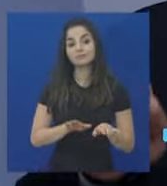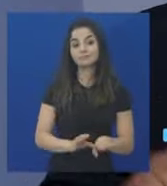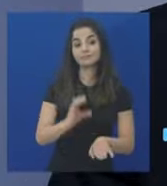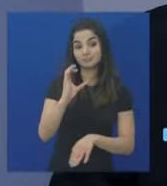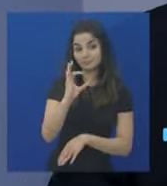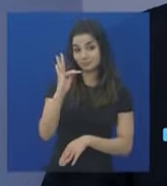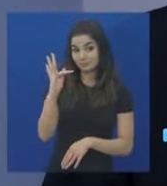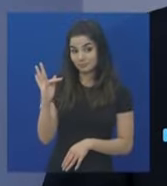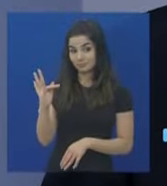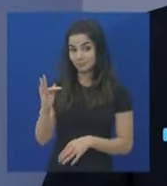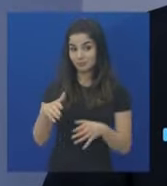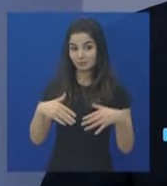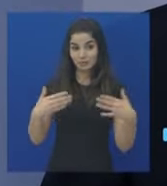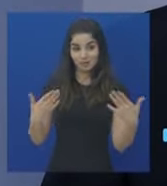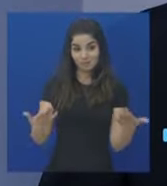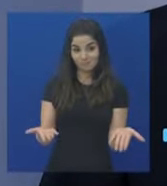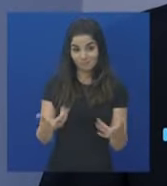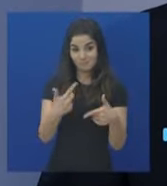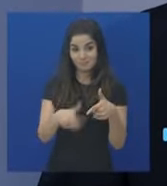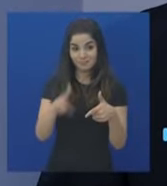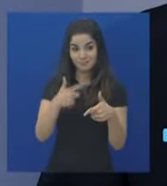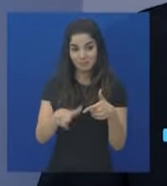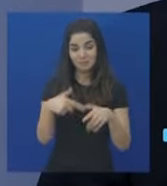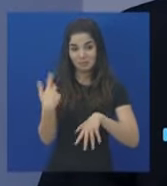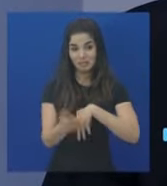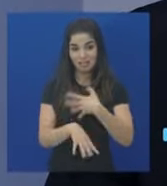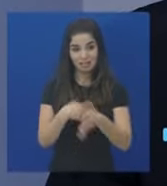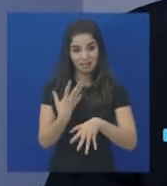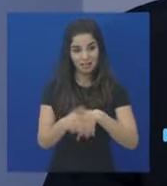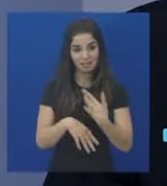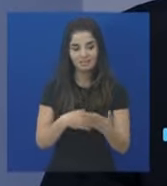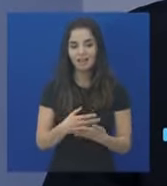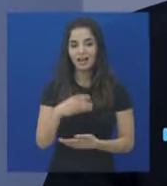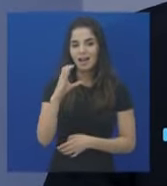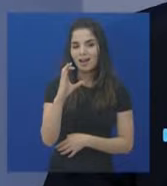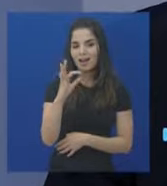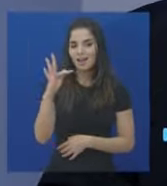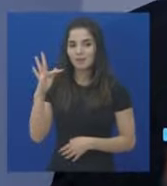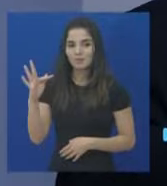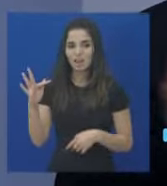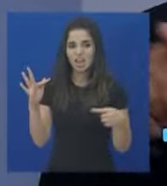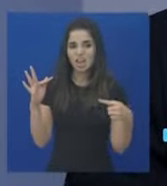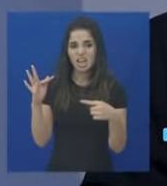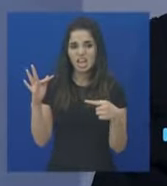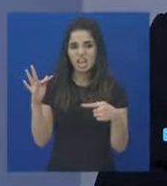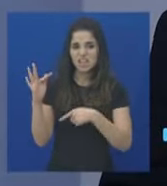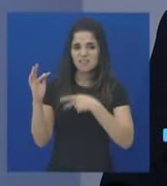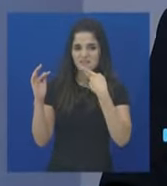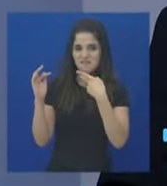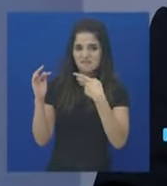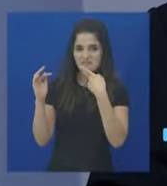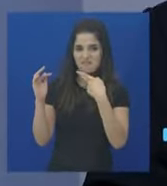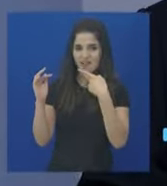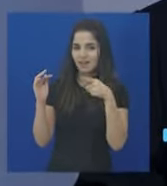a esse abismo que nós estamos vivendo hoje. A cidade que eles falam não é a cidade real.